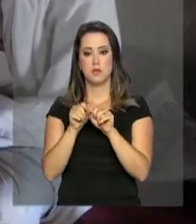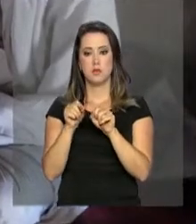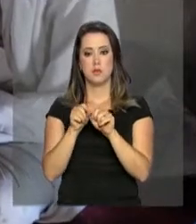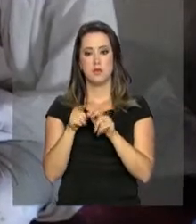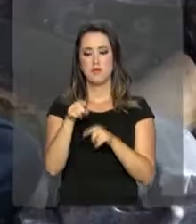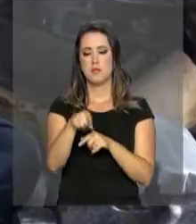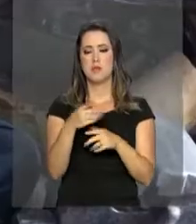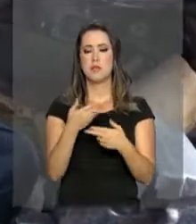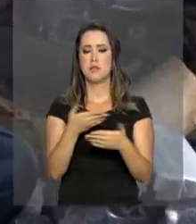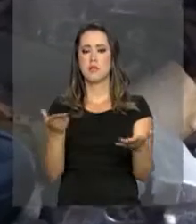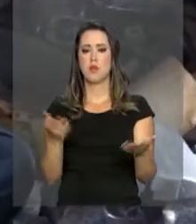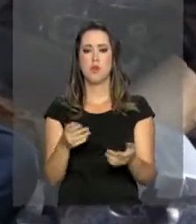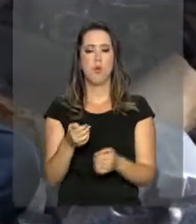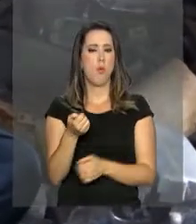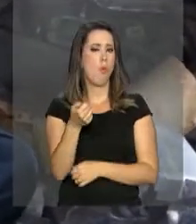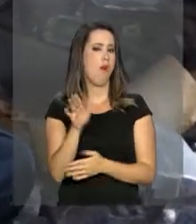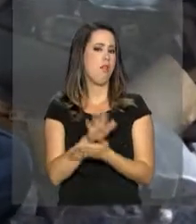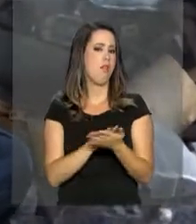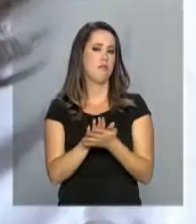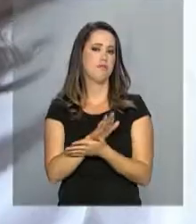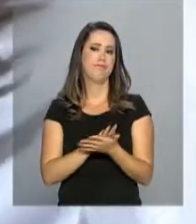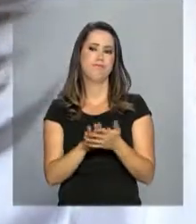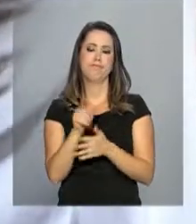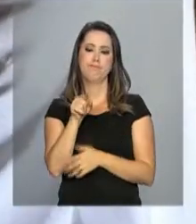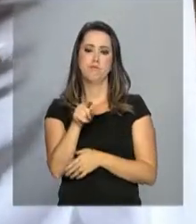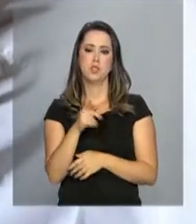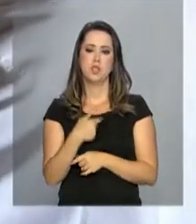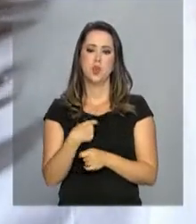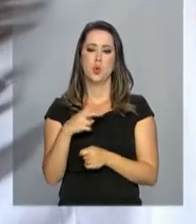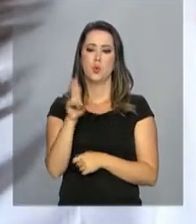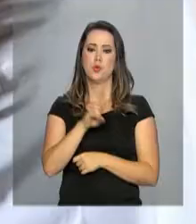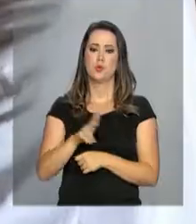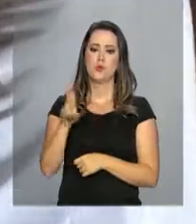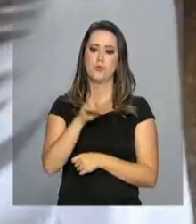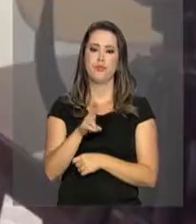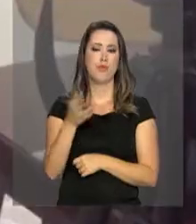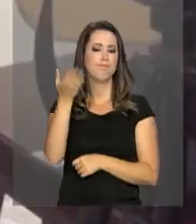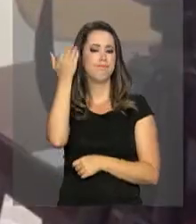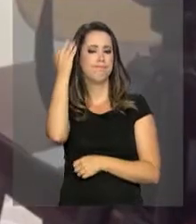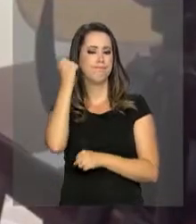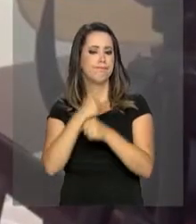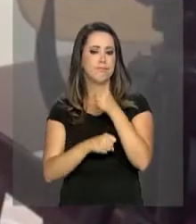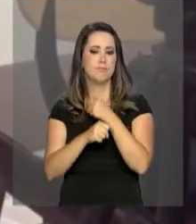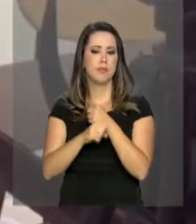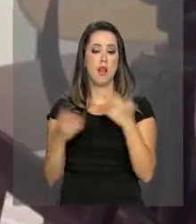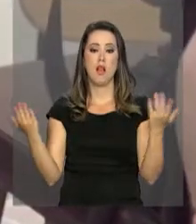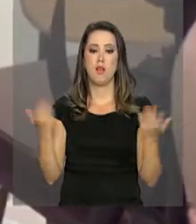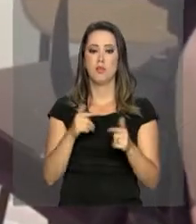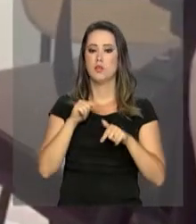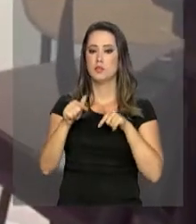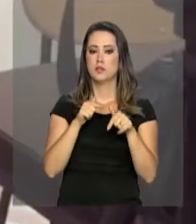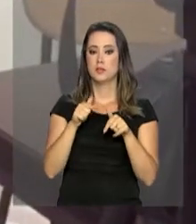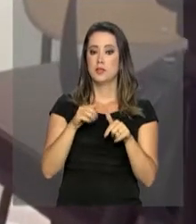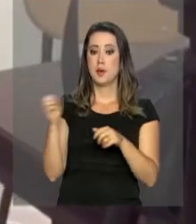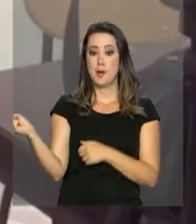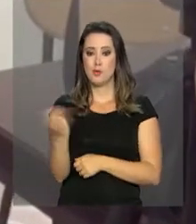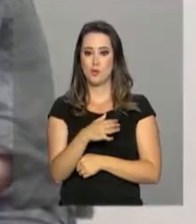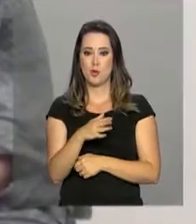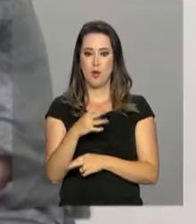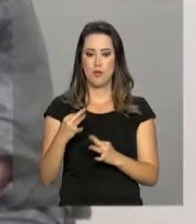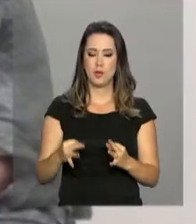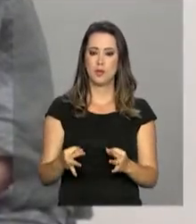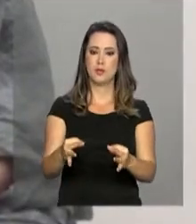artigos assim, quase sem estrutura, usando técnicas milenares. Agora, os trabalhos se